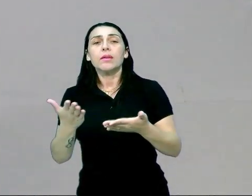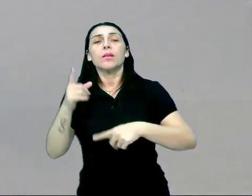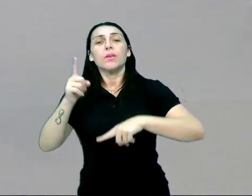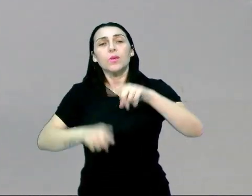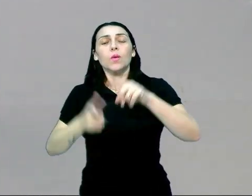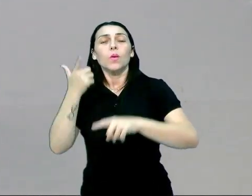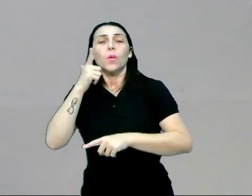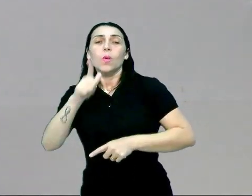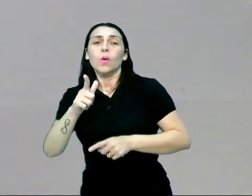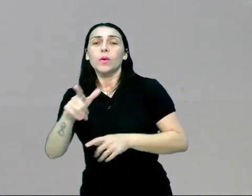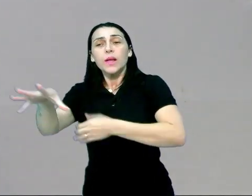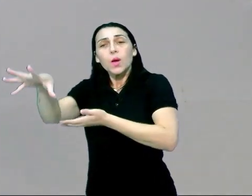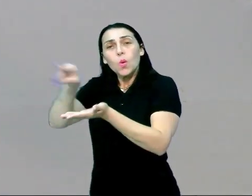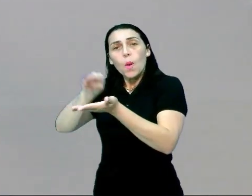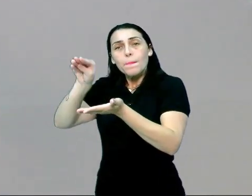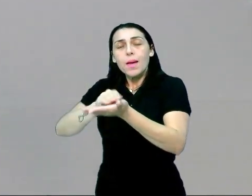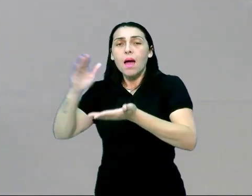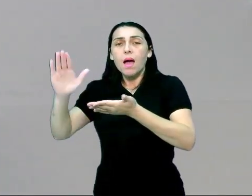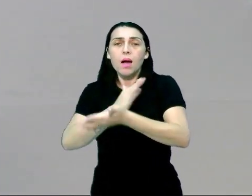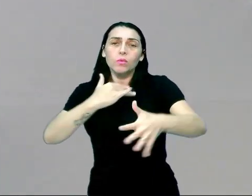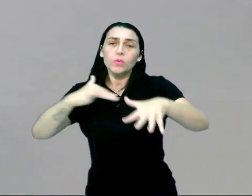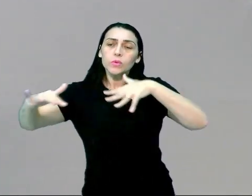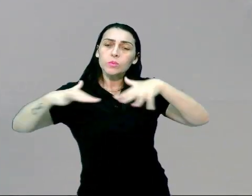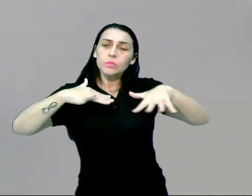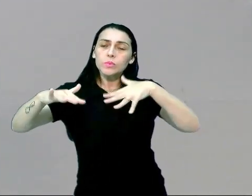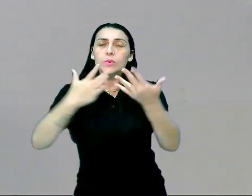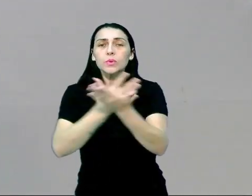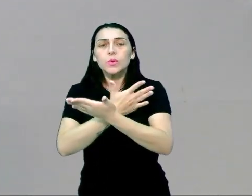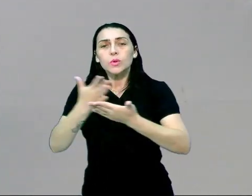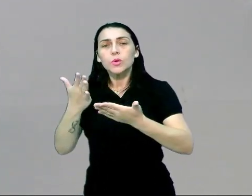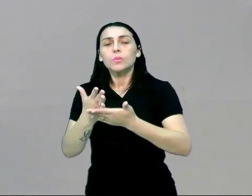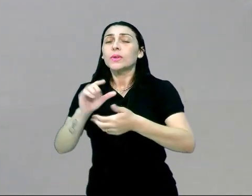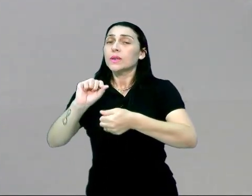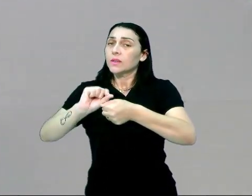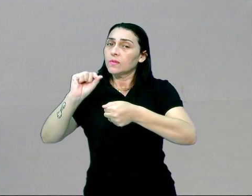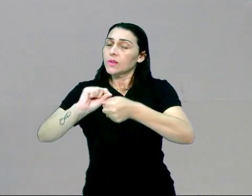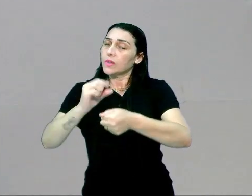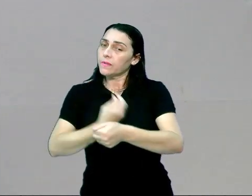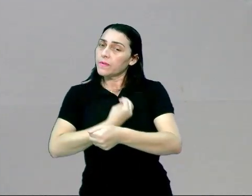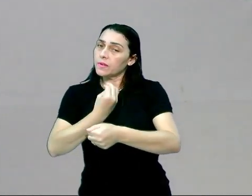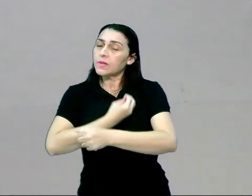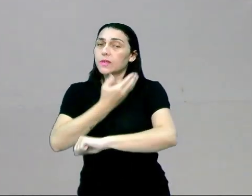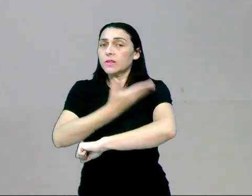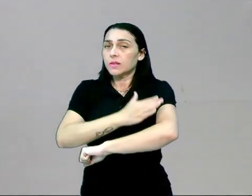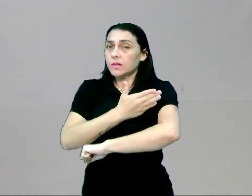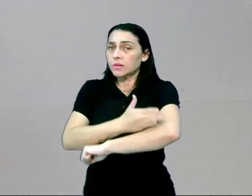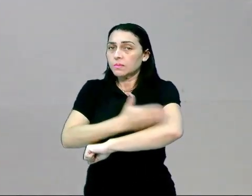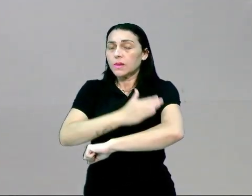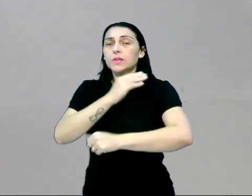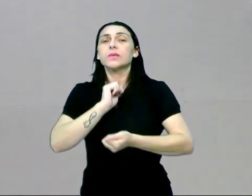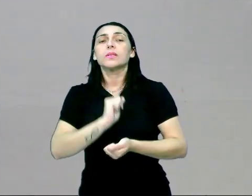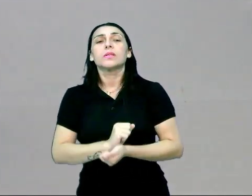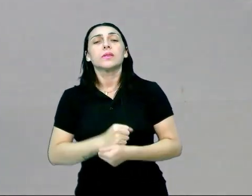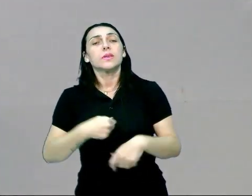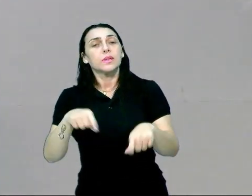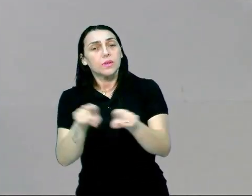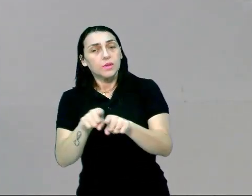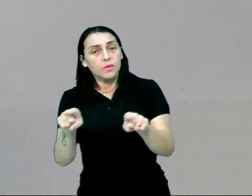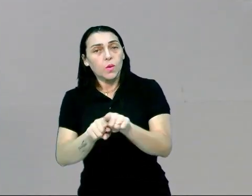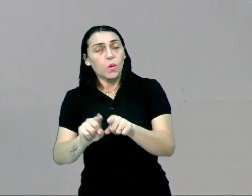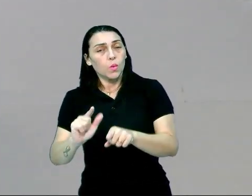que você consegue copiar alguns movimentos e aí você começa a executar e vivenciar determinados tipos de práticas, assim